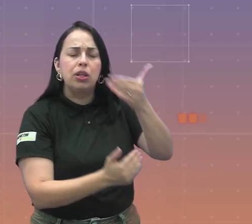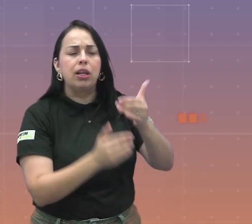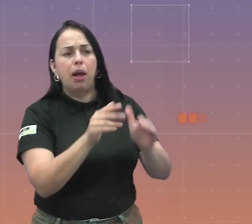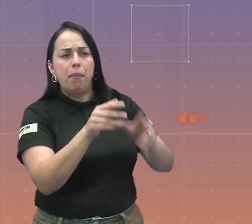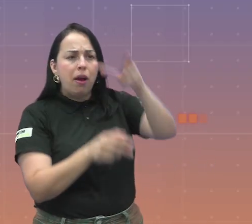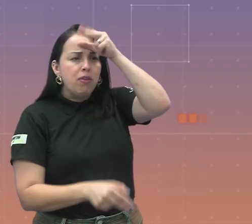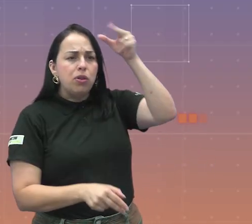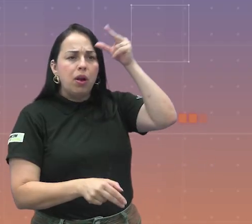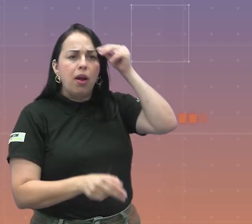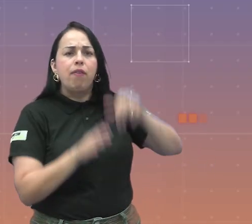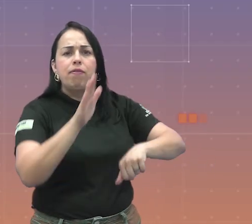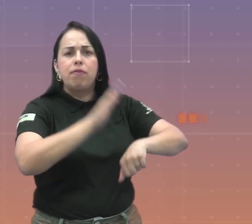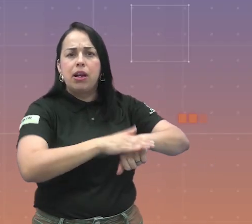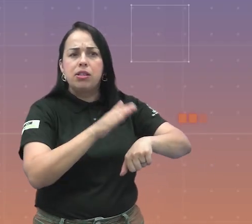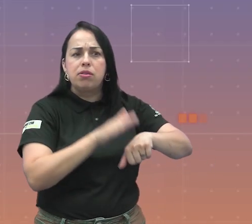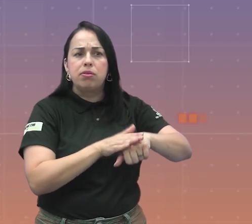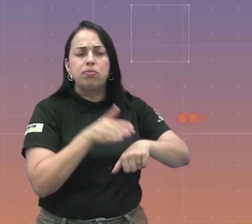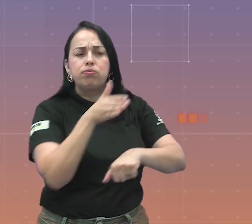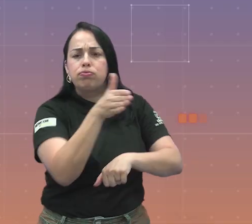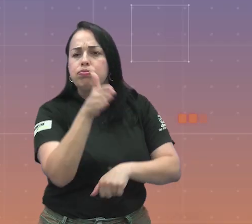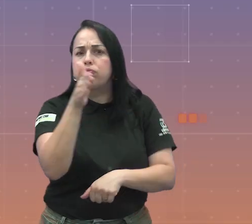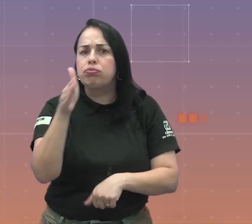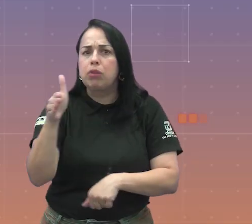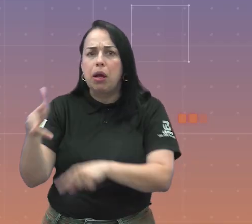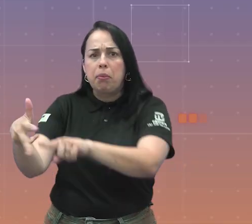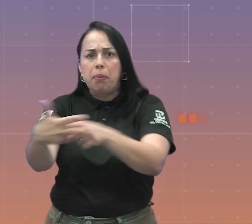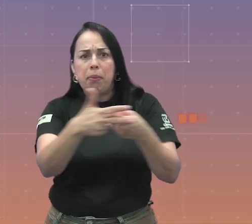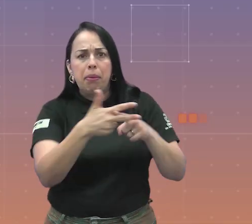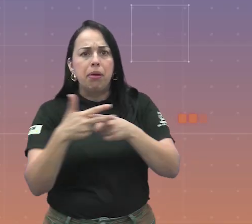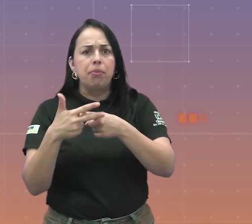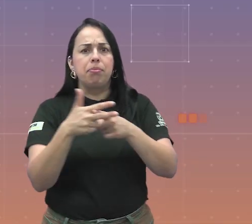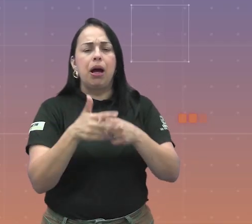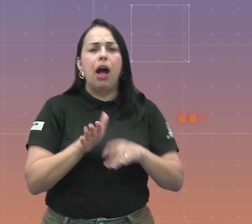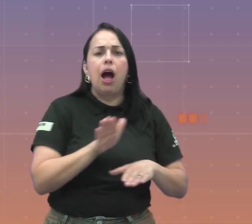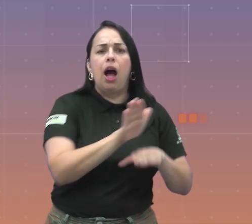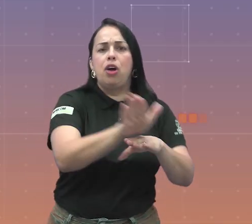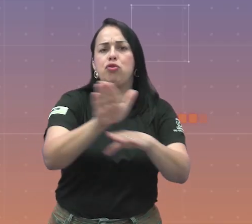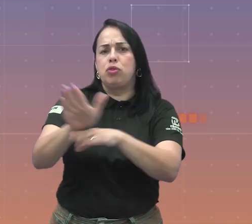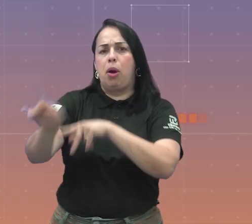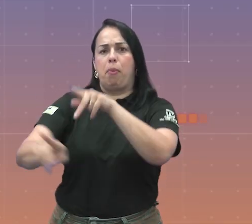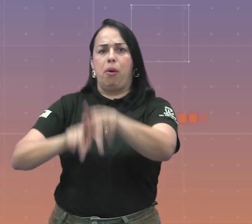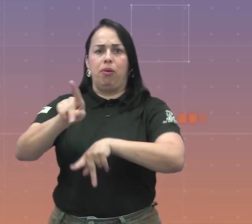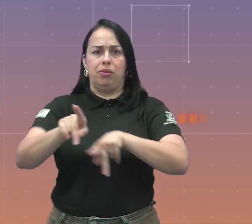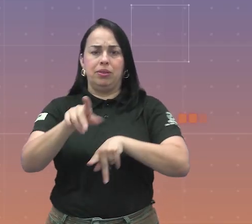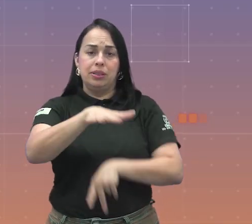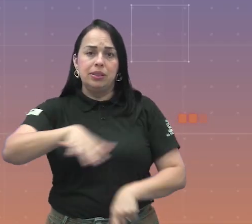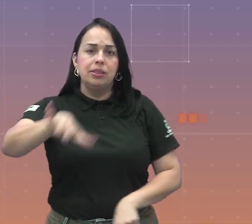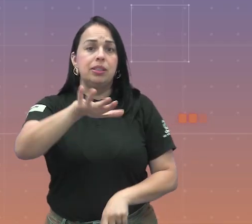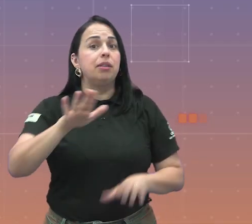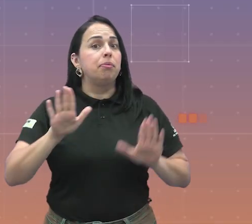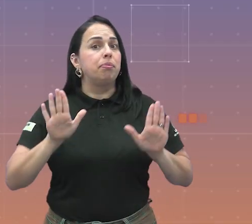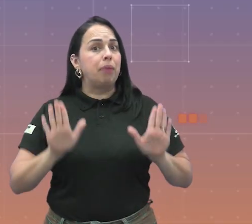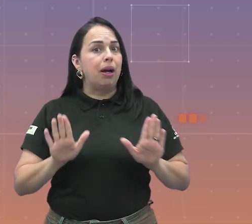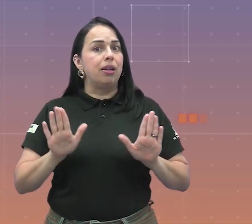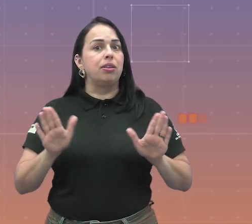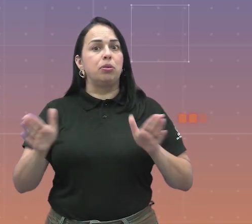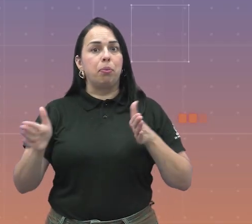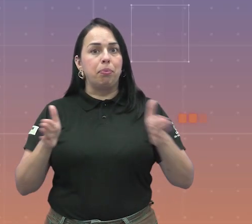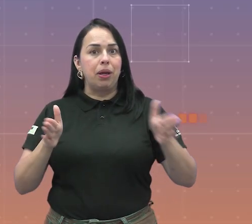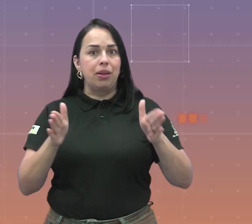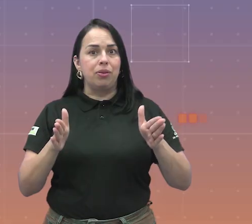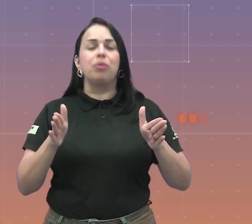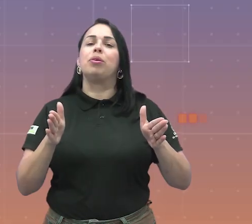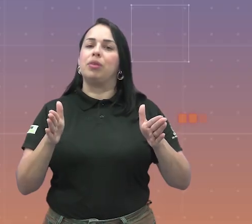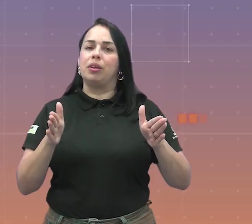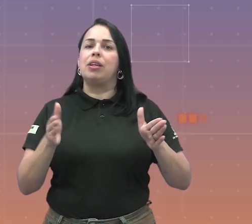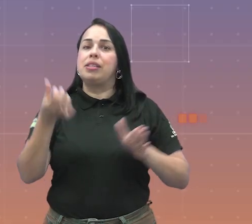podem solicitar que a Prefeitura realize intervenções na cidade para atender às necessidades da população. E somente no